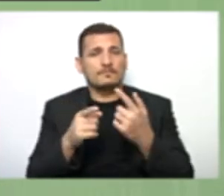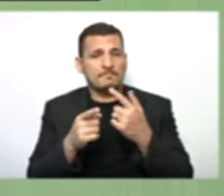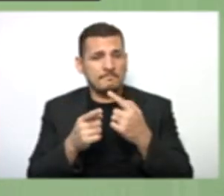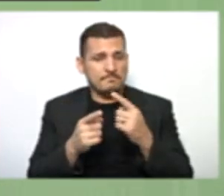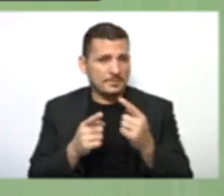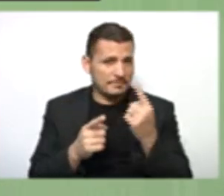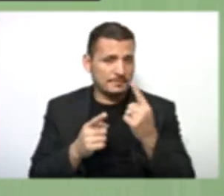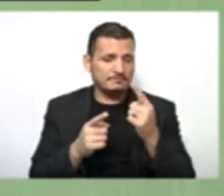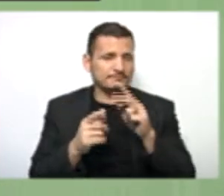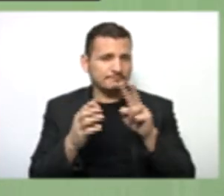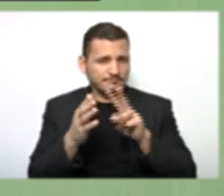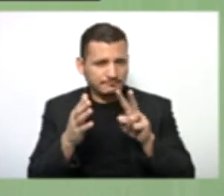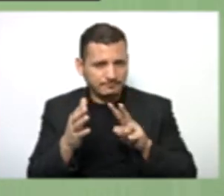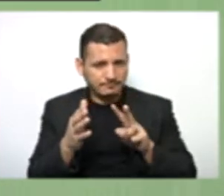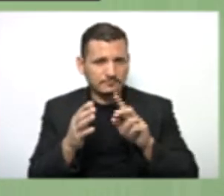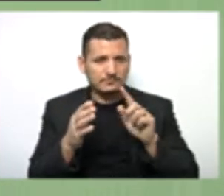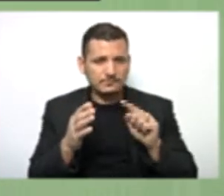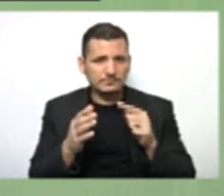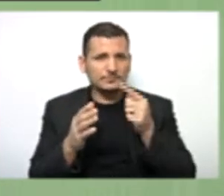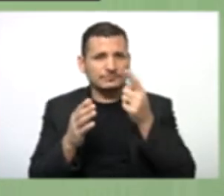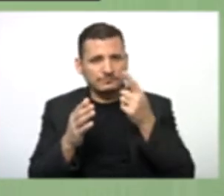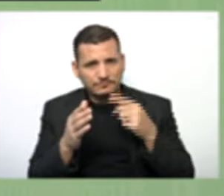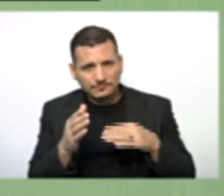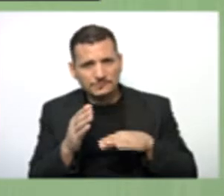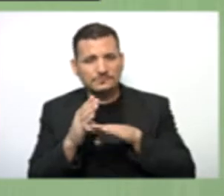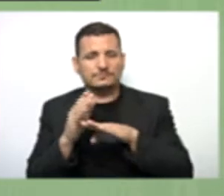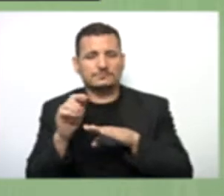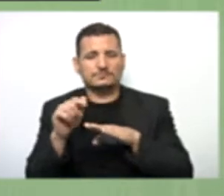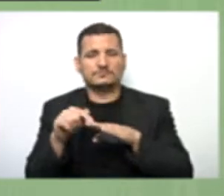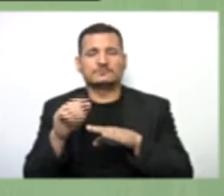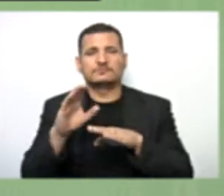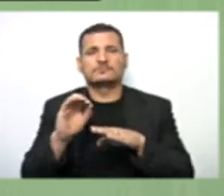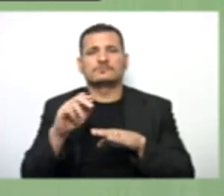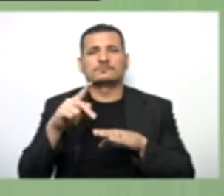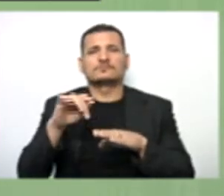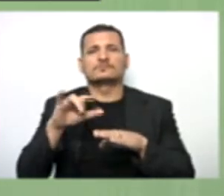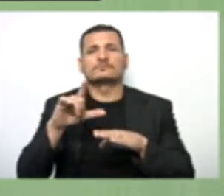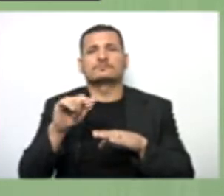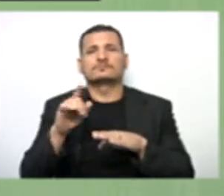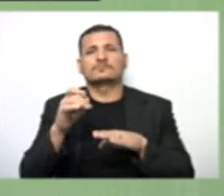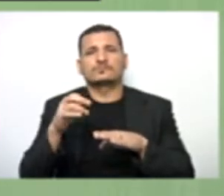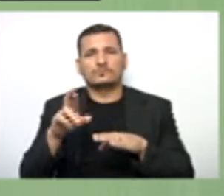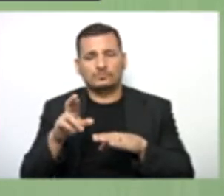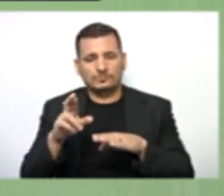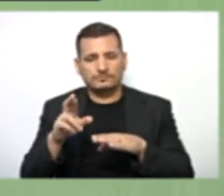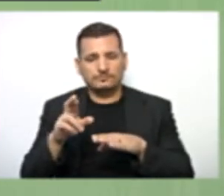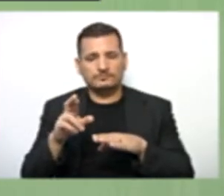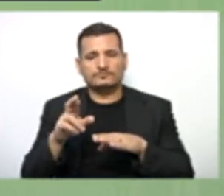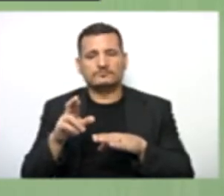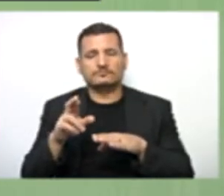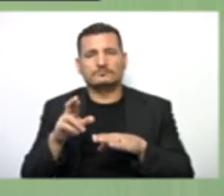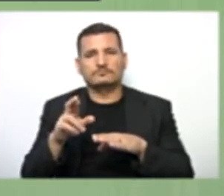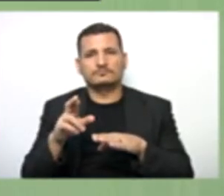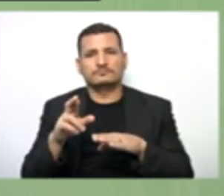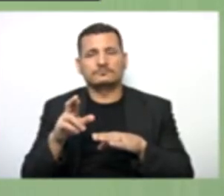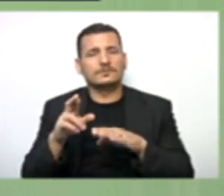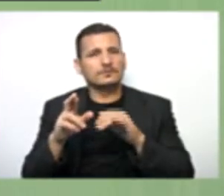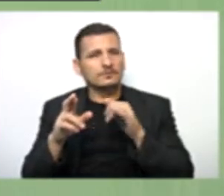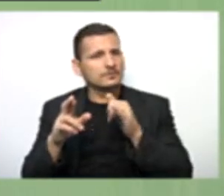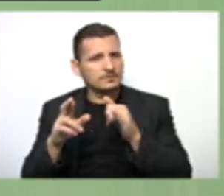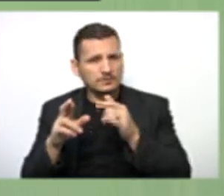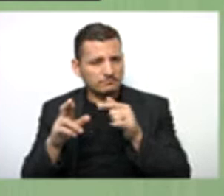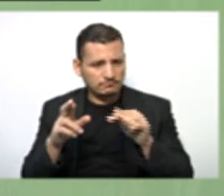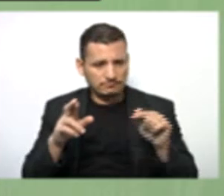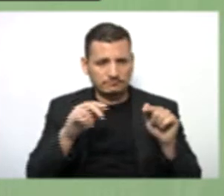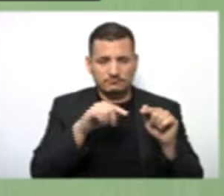Se você não faz essa verificação de pré-compilador, na hora da compilação, ele vai dar erro e